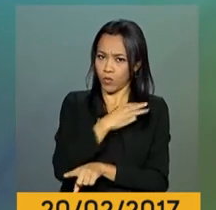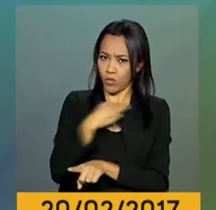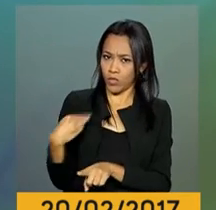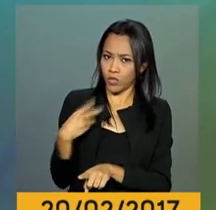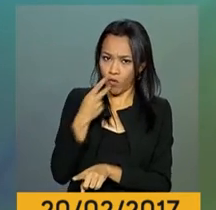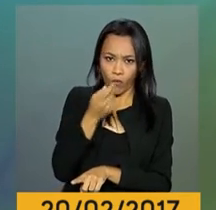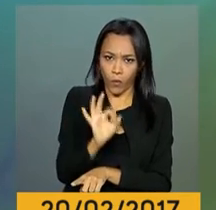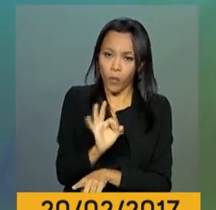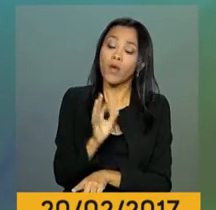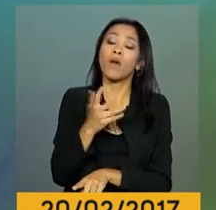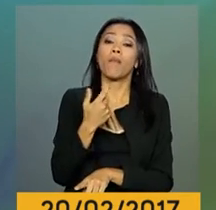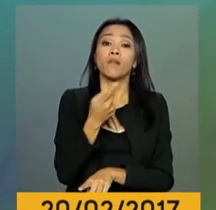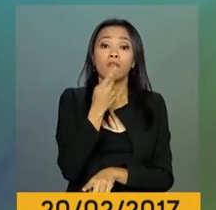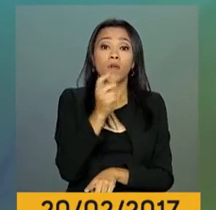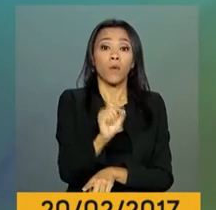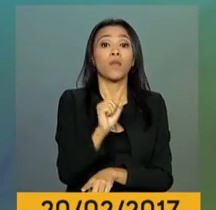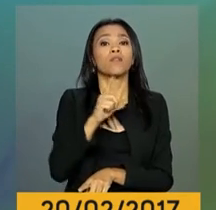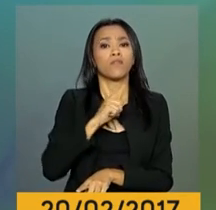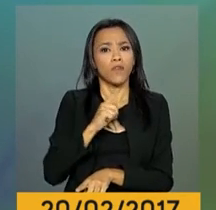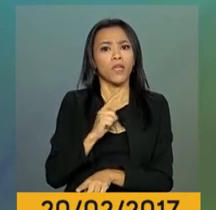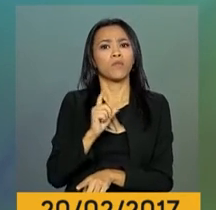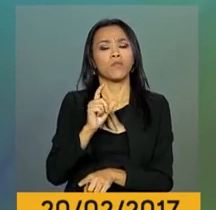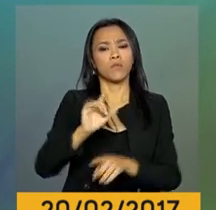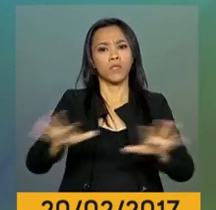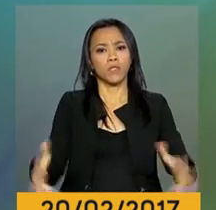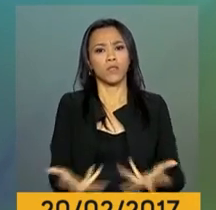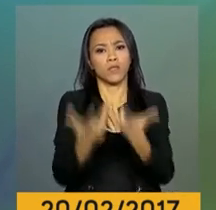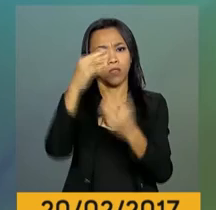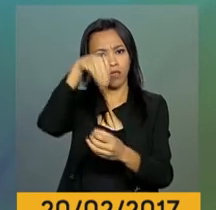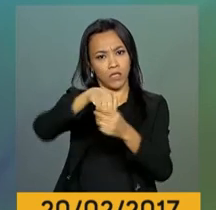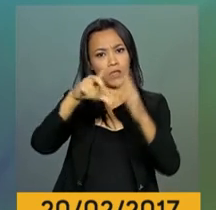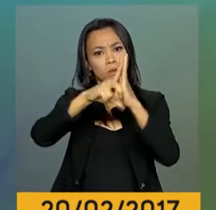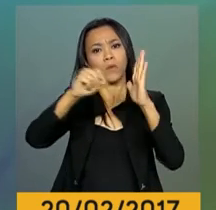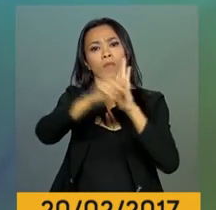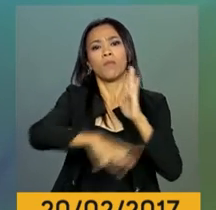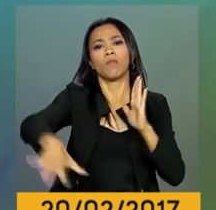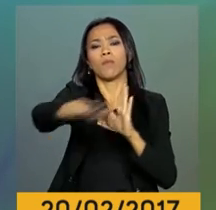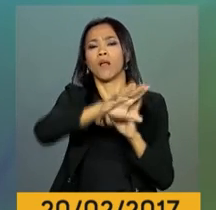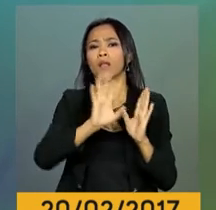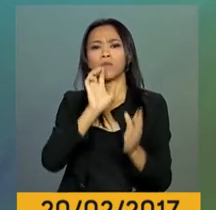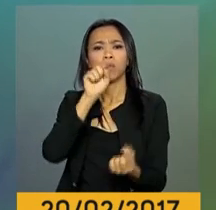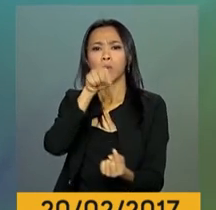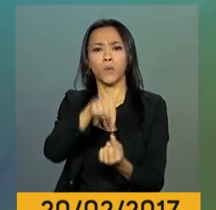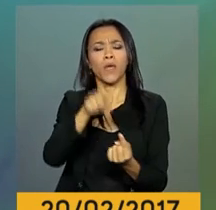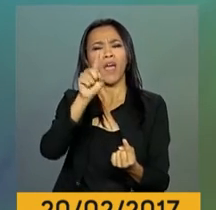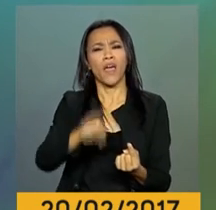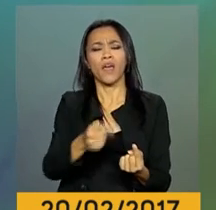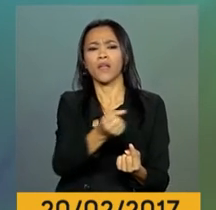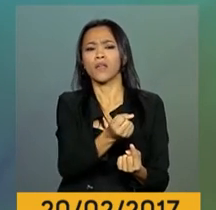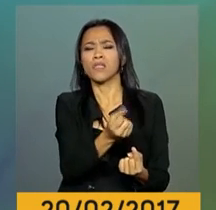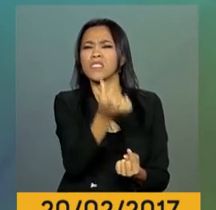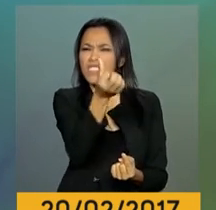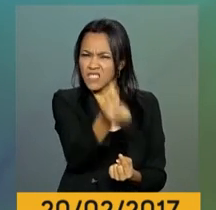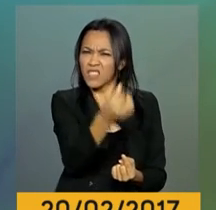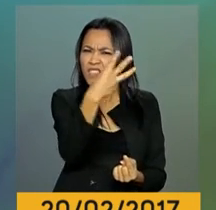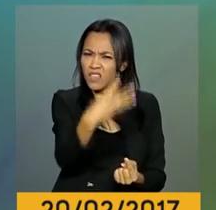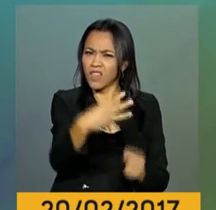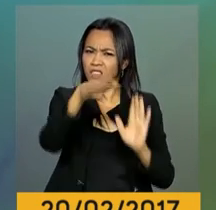muito recentemente nós fizemos até a solenidade no Palácio para revelar as... Eram 63 medidas, não é,